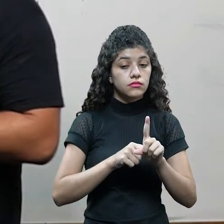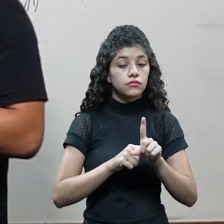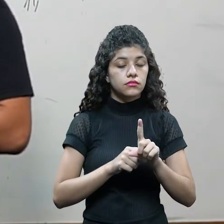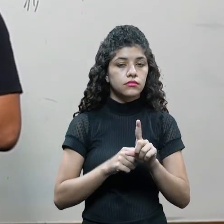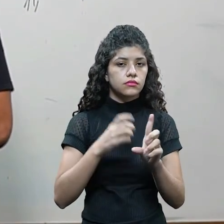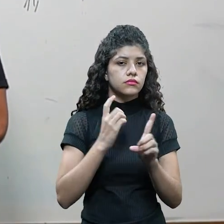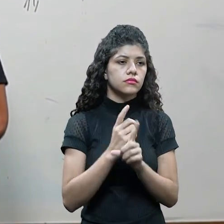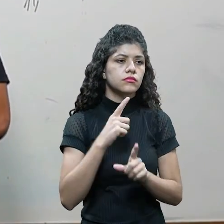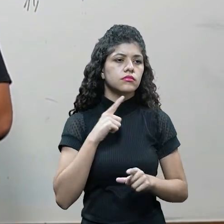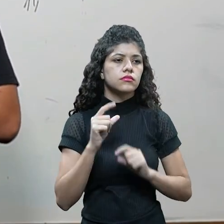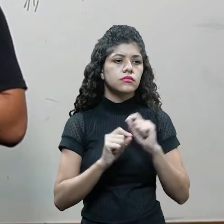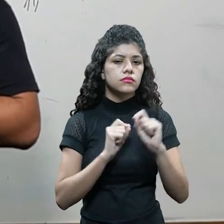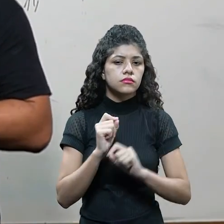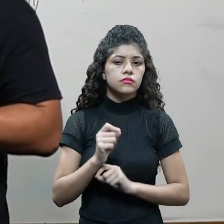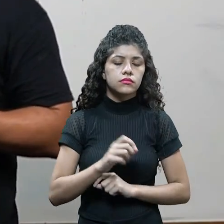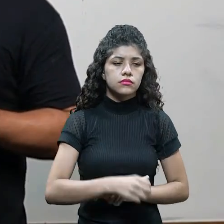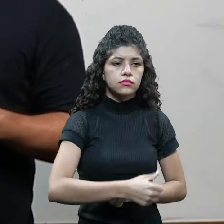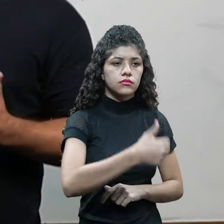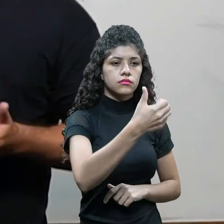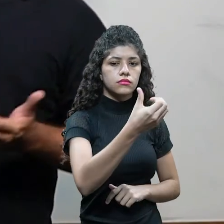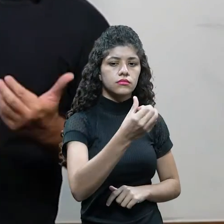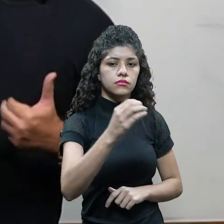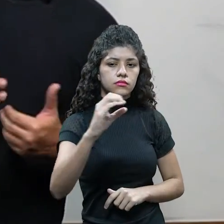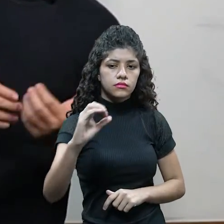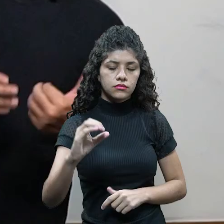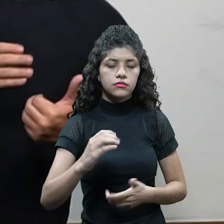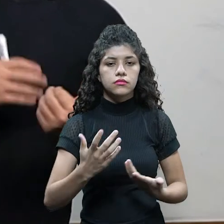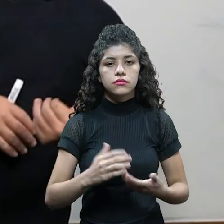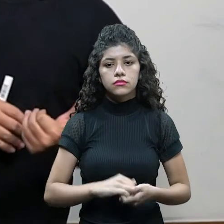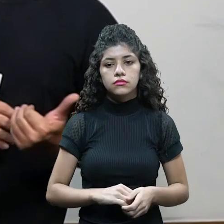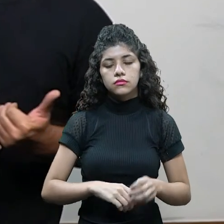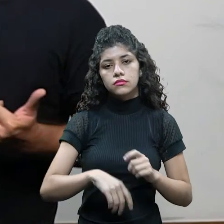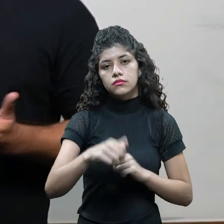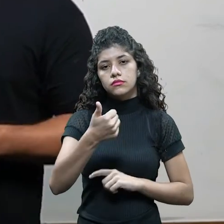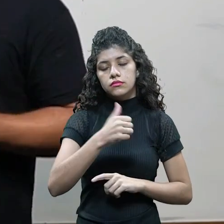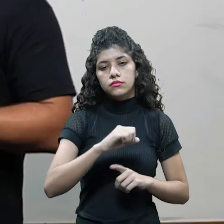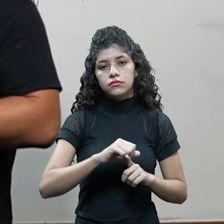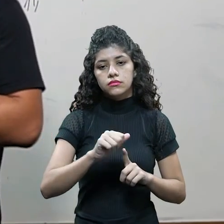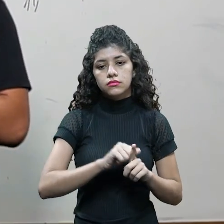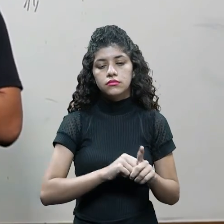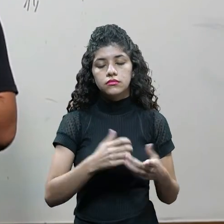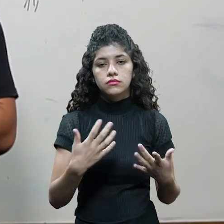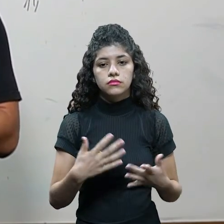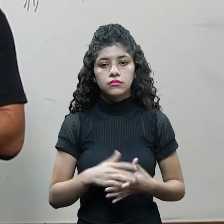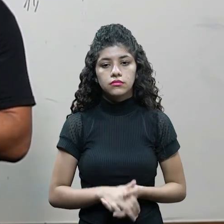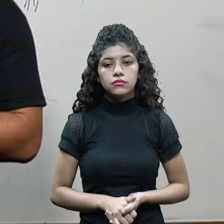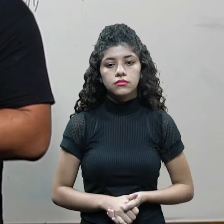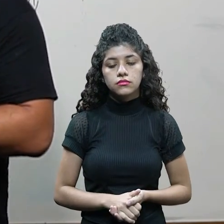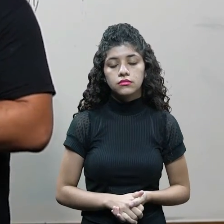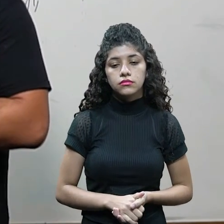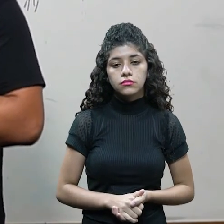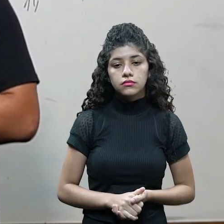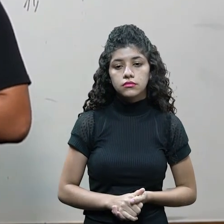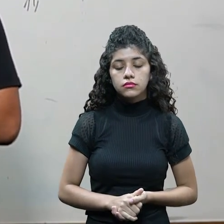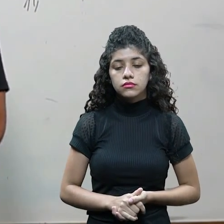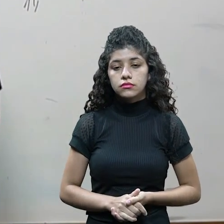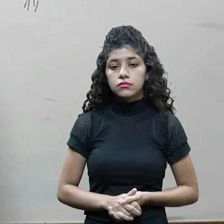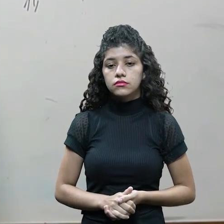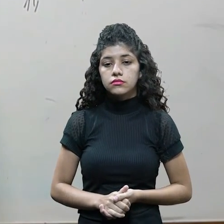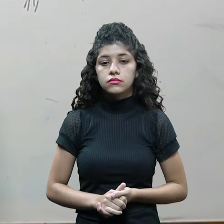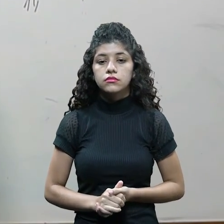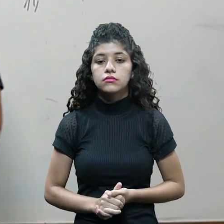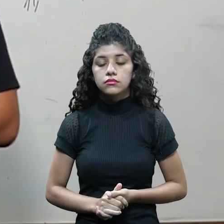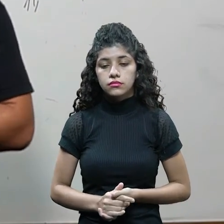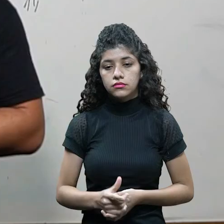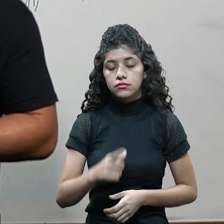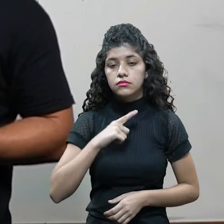questão, 1 ano e 6 meses, eu vou transformar tudo para meses. 1 ano e 6 meses, 1 ano 12 meses, com mais 6, 18. Então